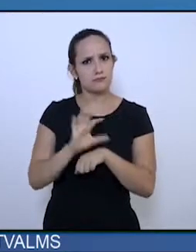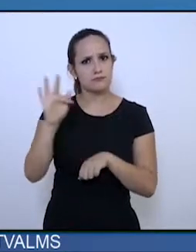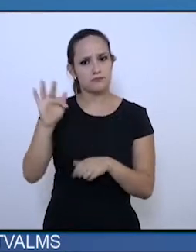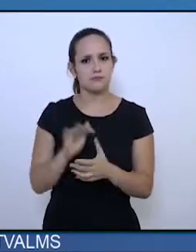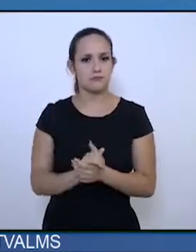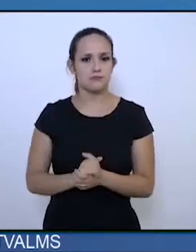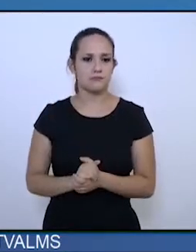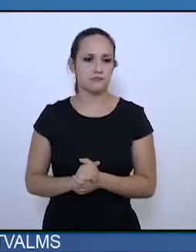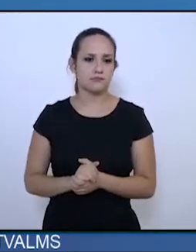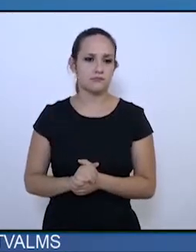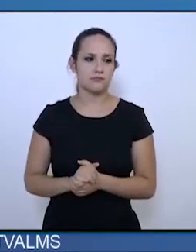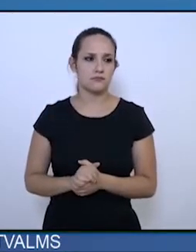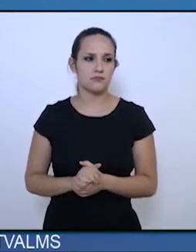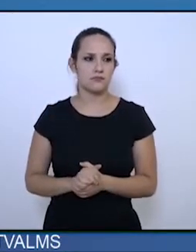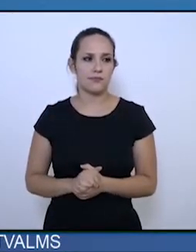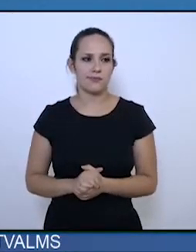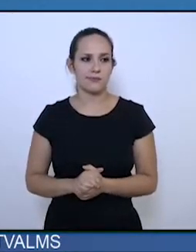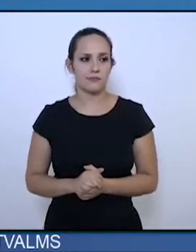não apenas pelo